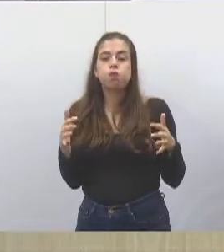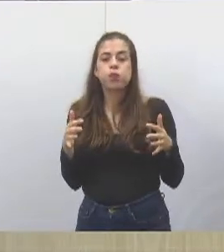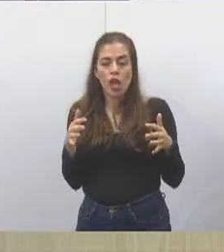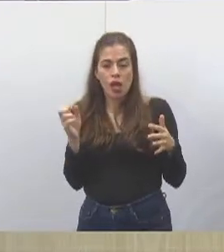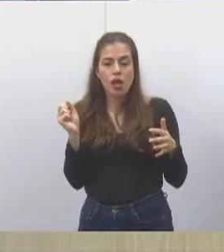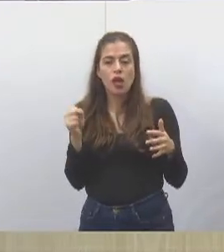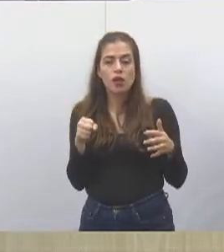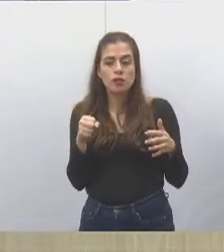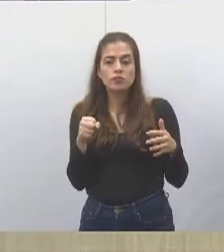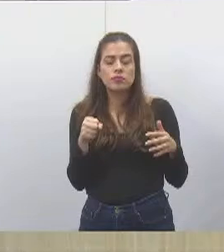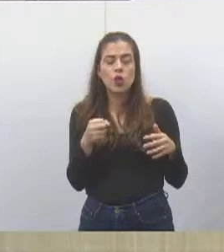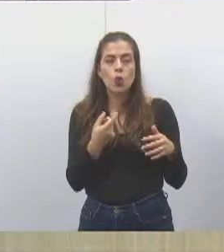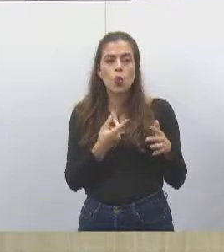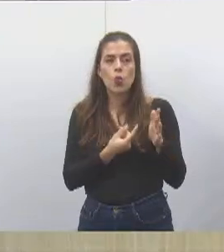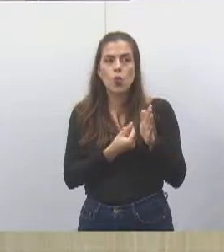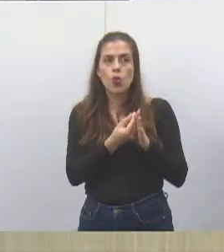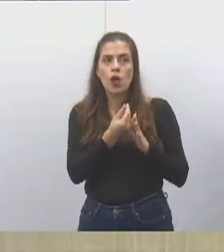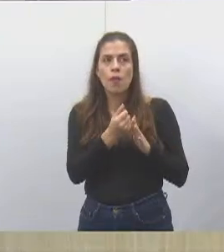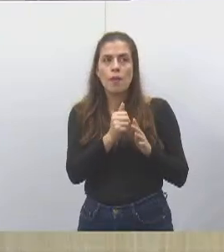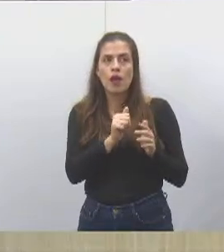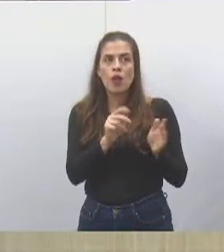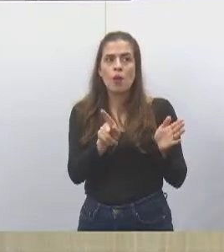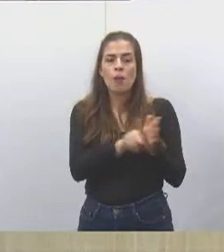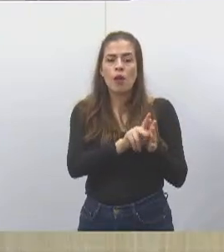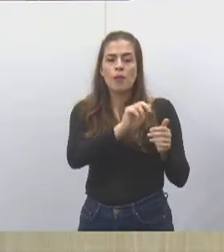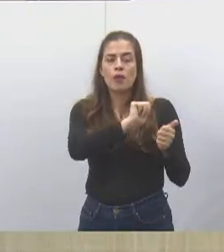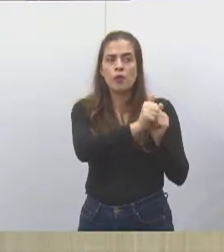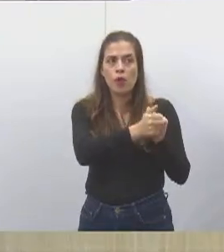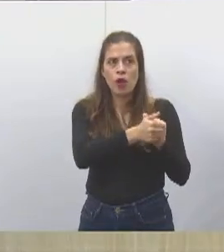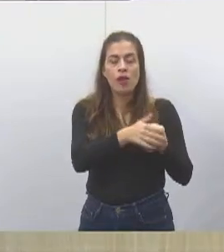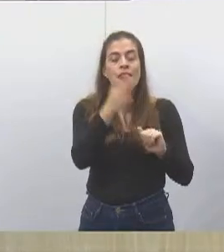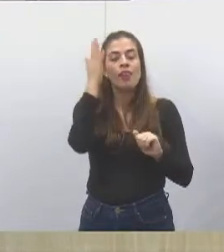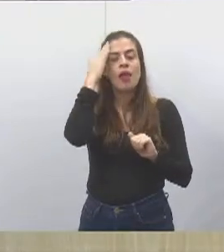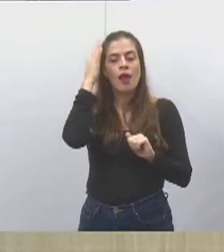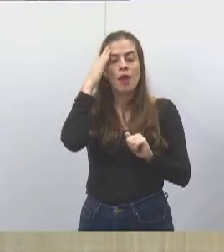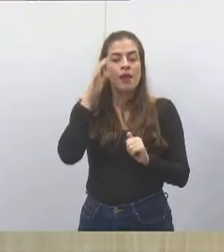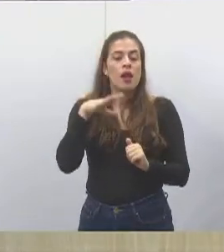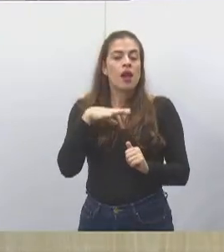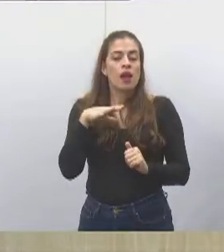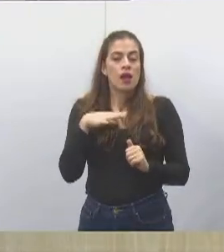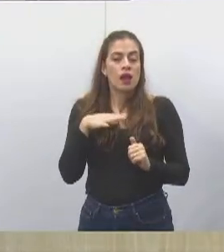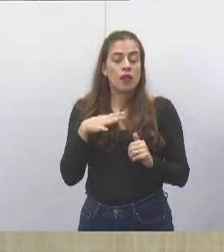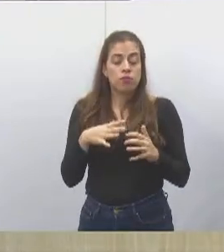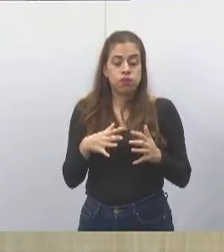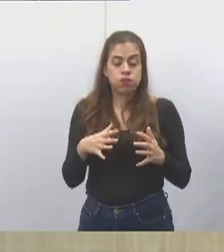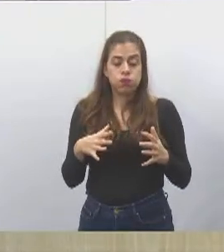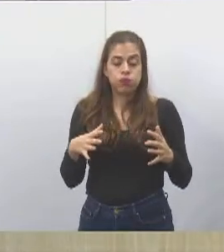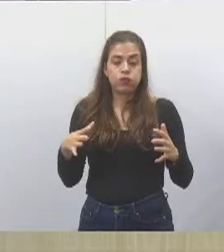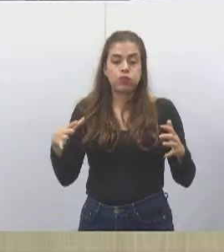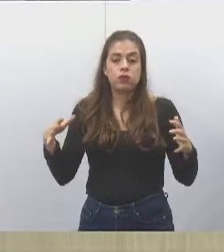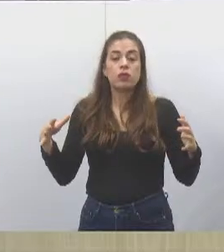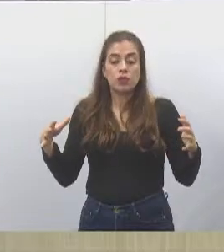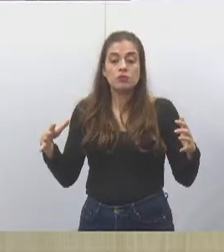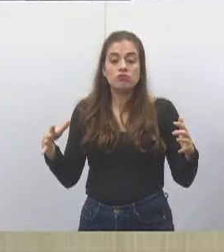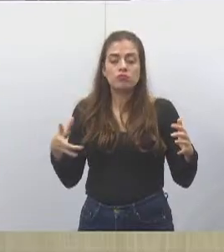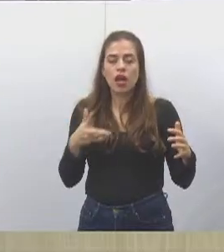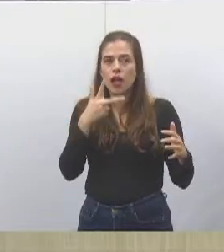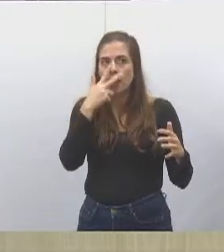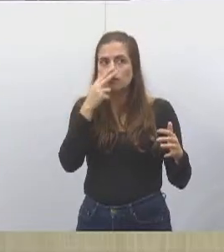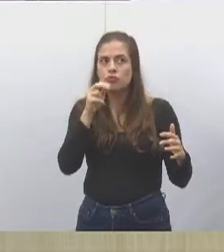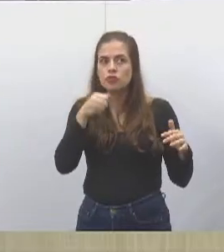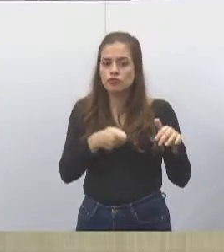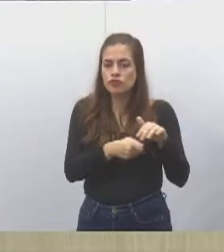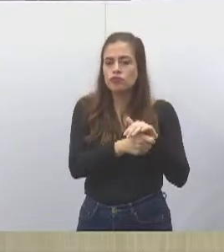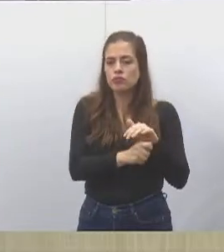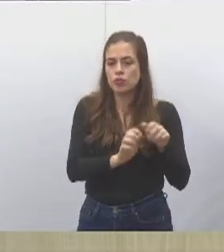significativamente no orçamento do esporte, mas a gente sabe que Jacareí também é uma cidade que está crescendo bastante. Como eu sempre falo, né? Eu acho que cada investimento que você faz